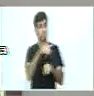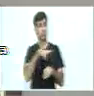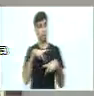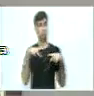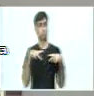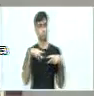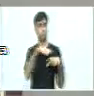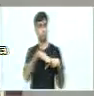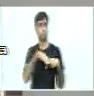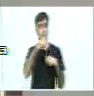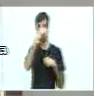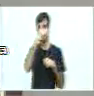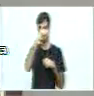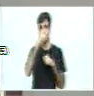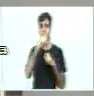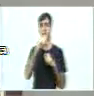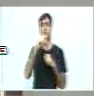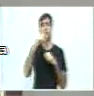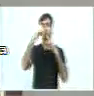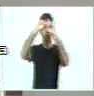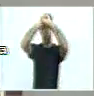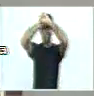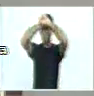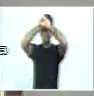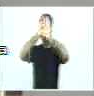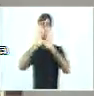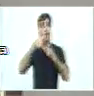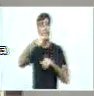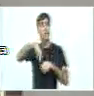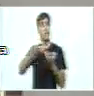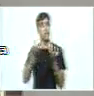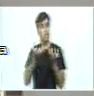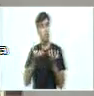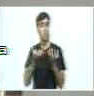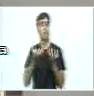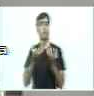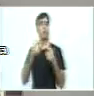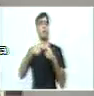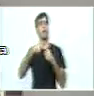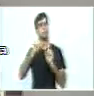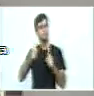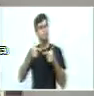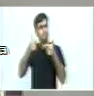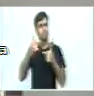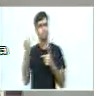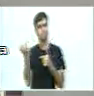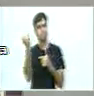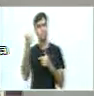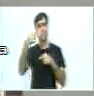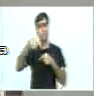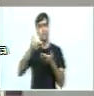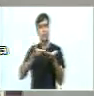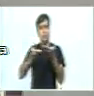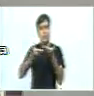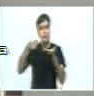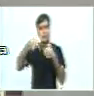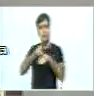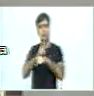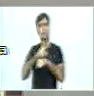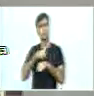no Hospital São Sebastião, e o que a gente busca realmente é um tratamento aqui em Viçosa, uma vez que nós